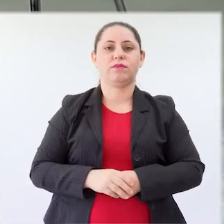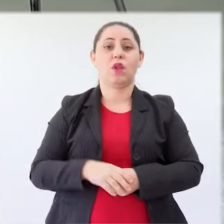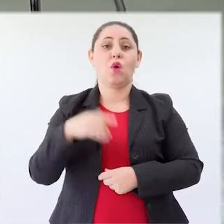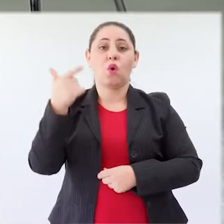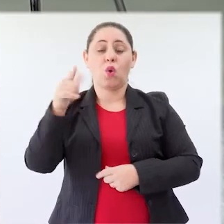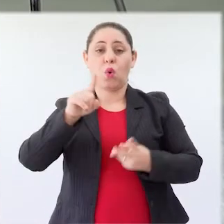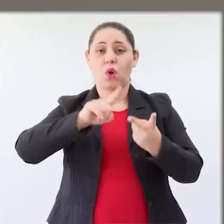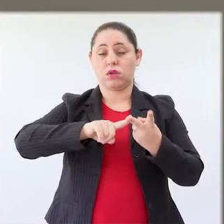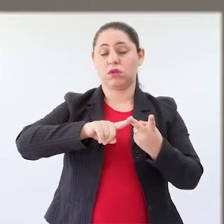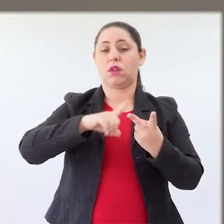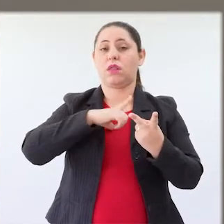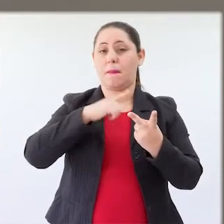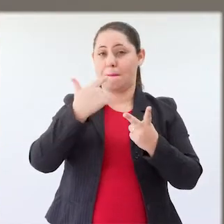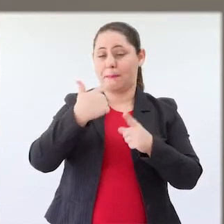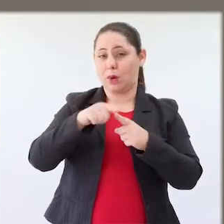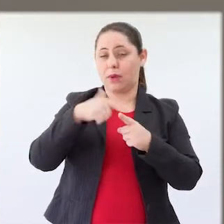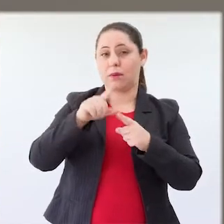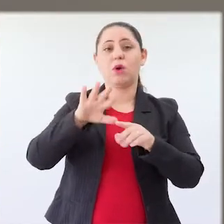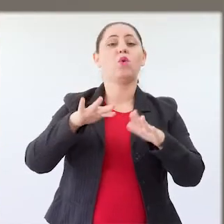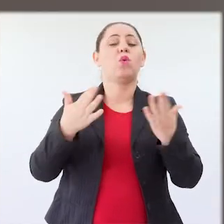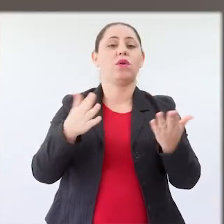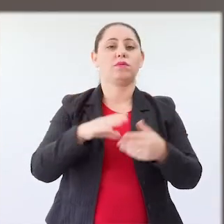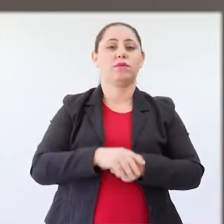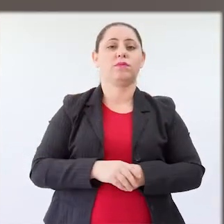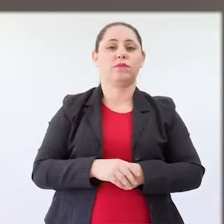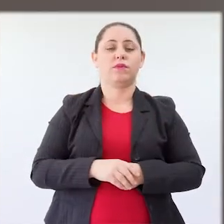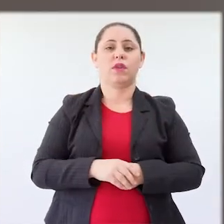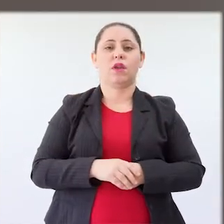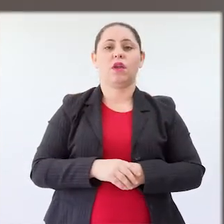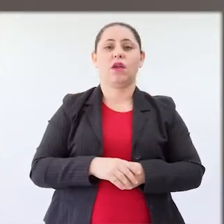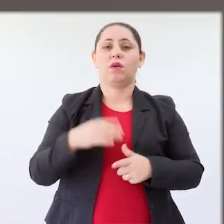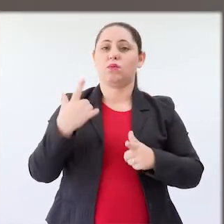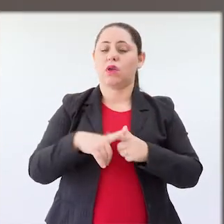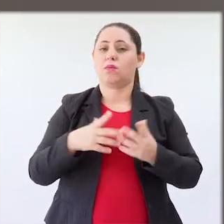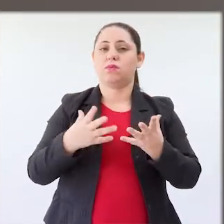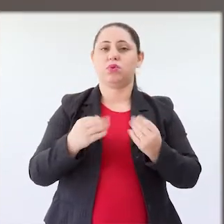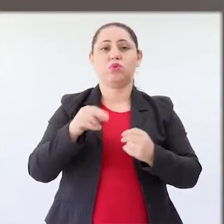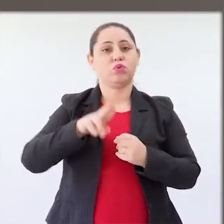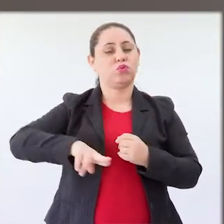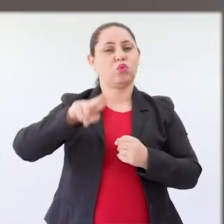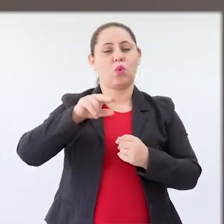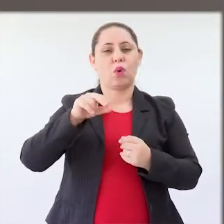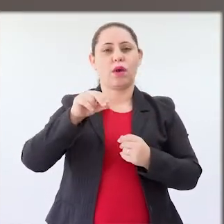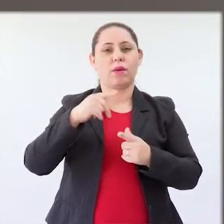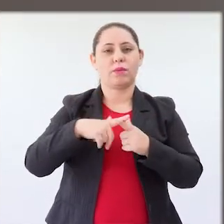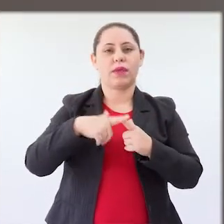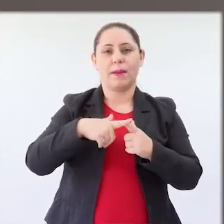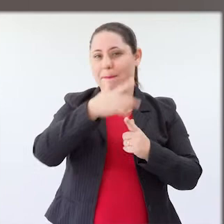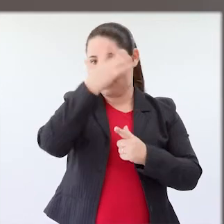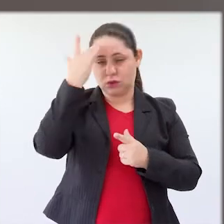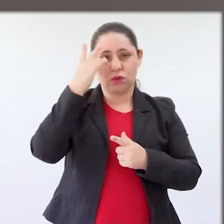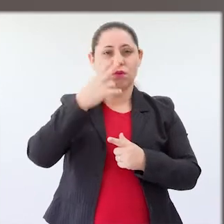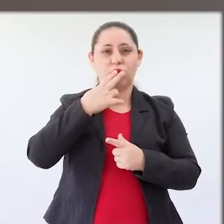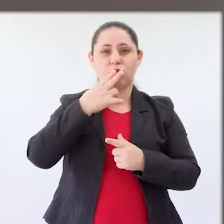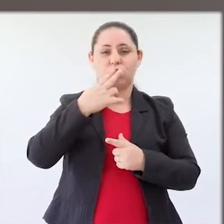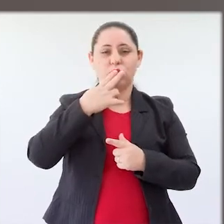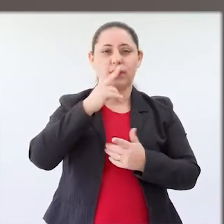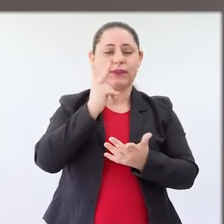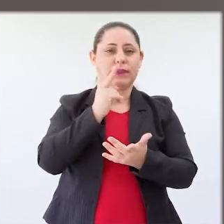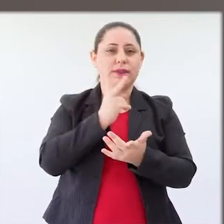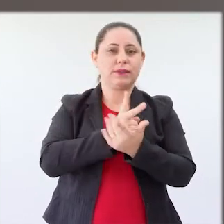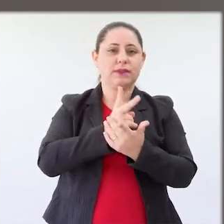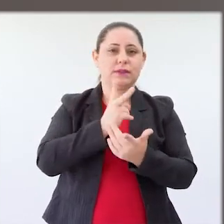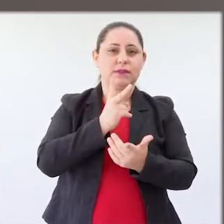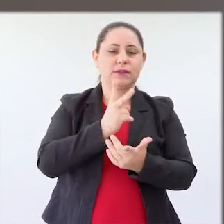outra questão que já entraria nesse paciente seria o alto consumo aí dos produtos. Todo paciente